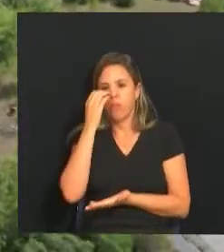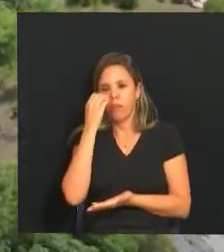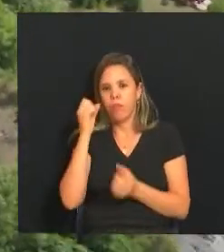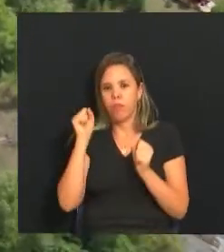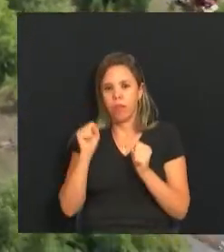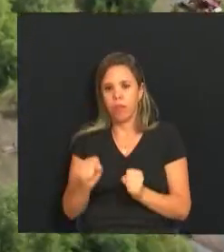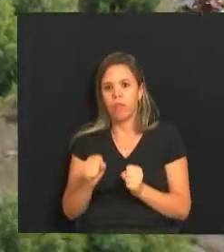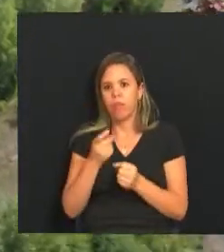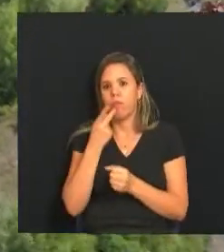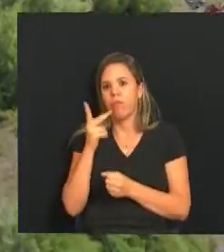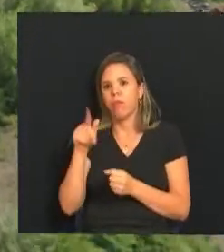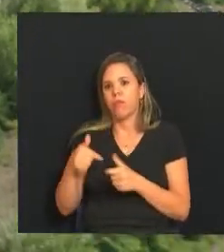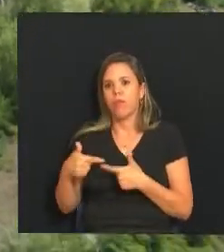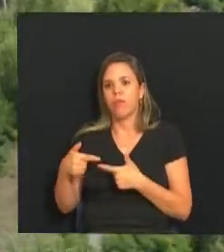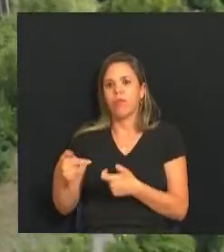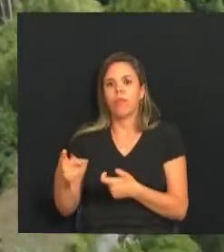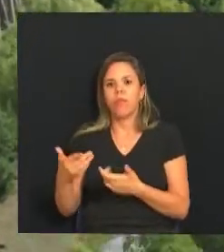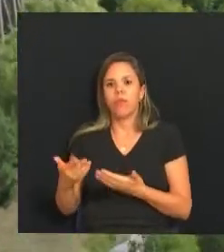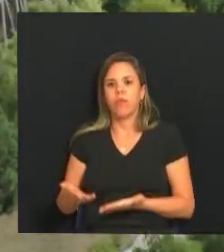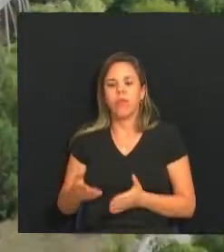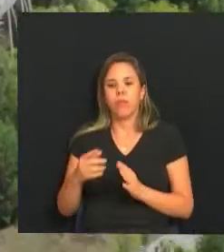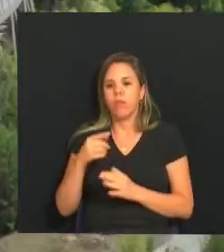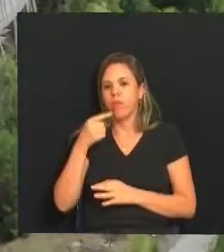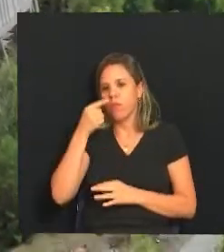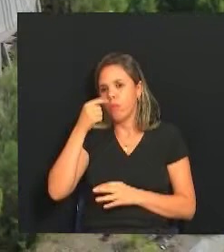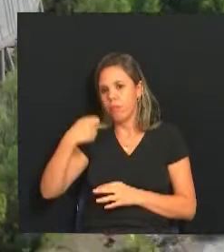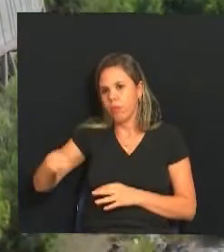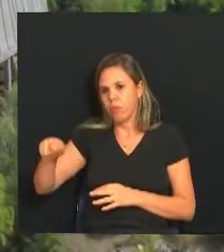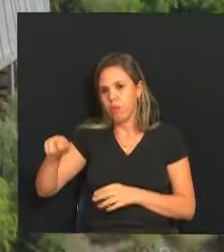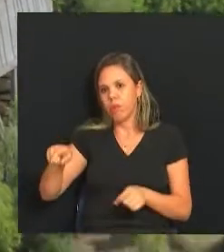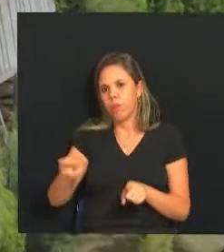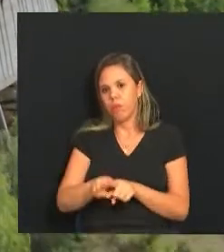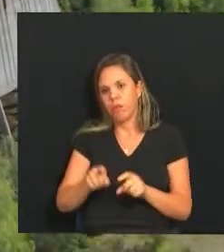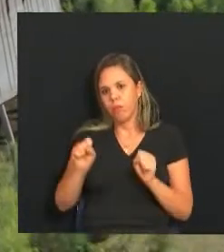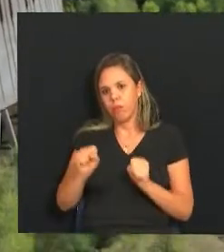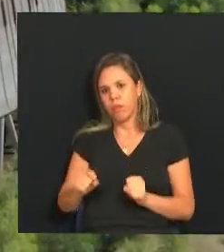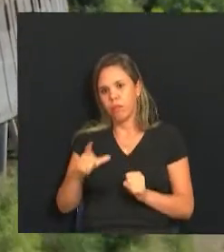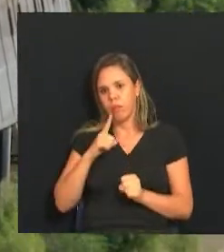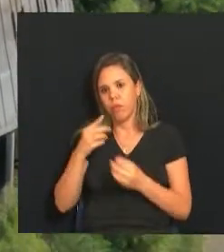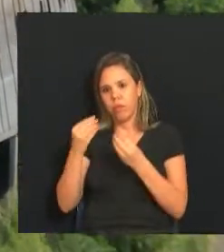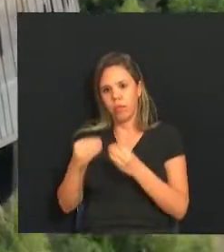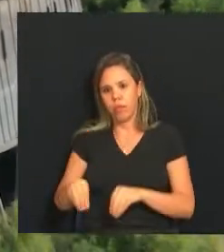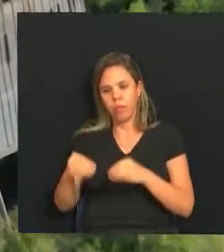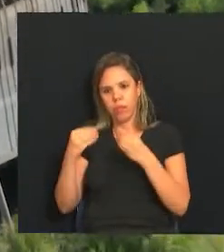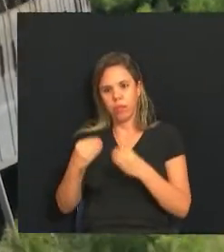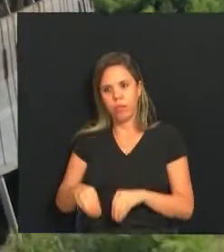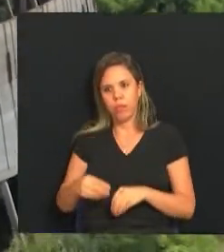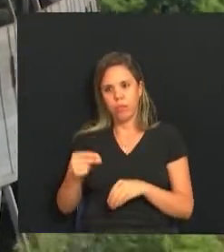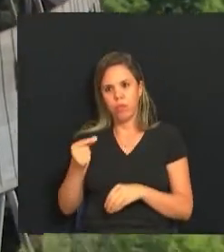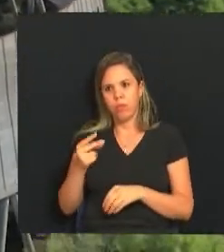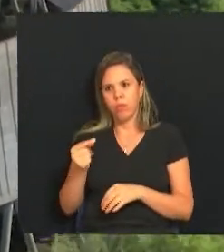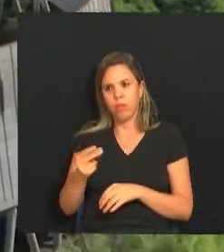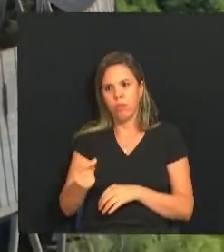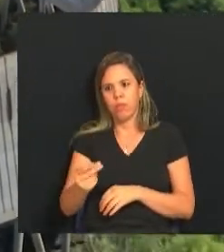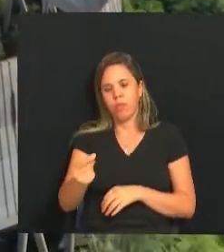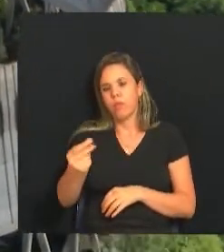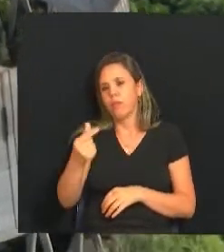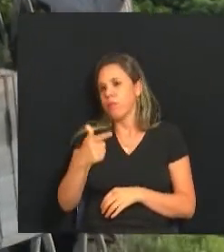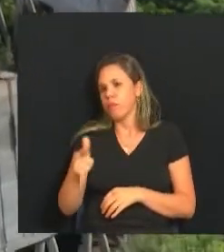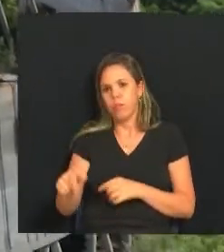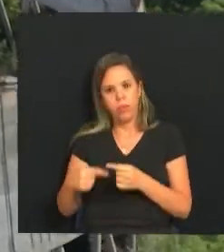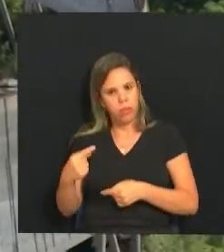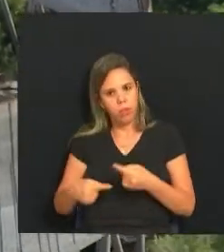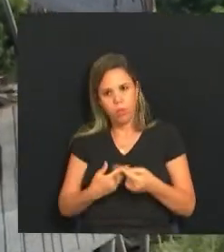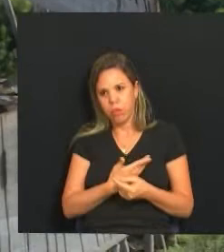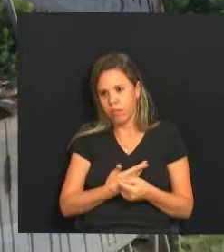gente pode dizer que essa guerra na Ucrânia, ela também pode ter impactos a muito longo prazo, se não houver uma